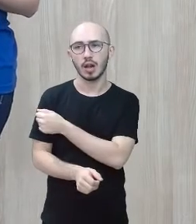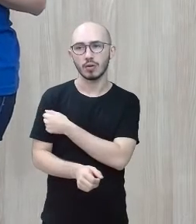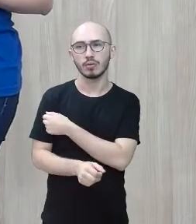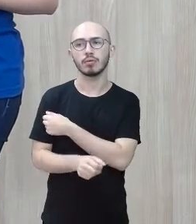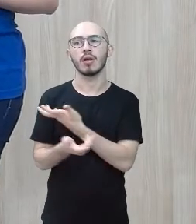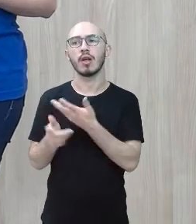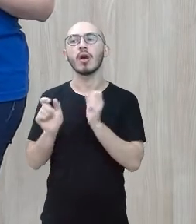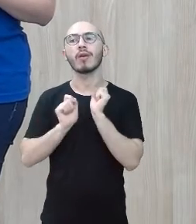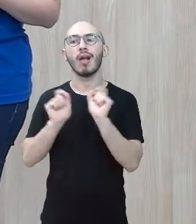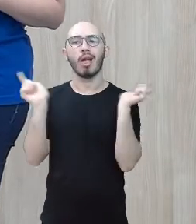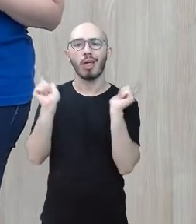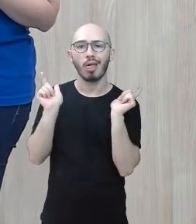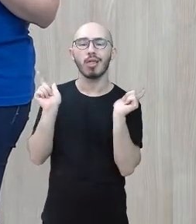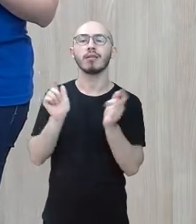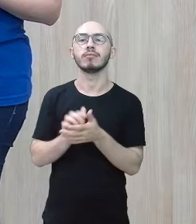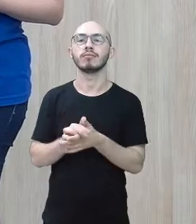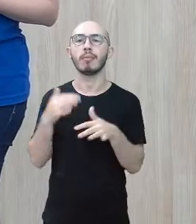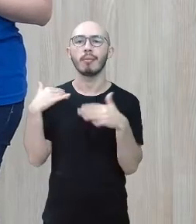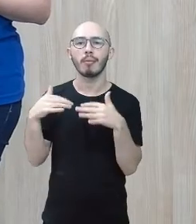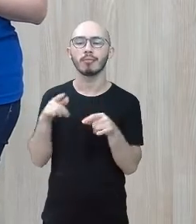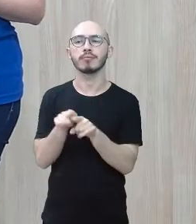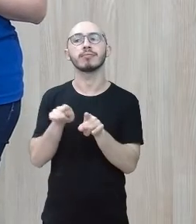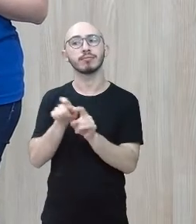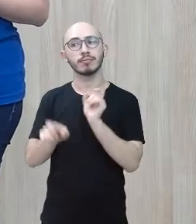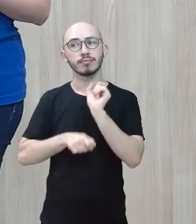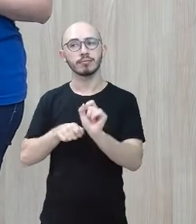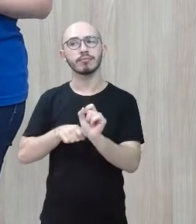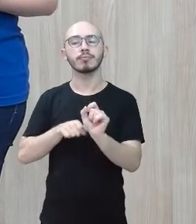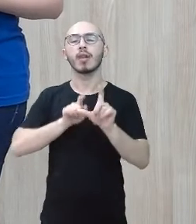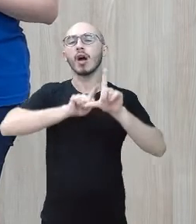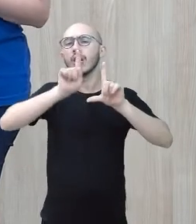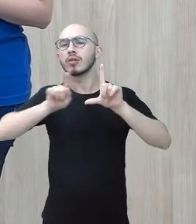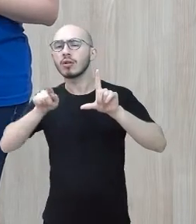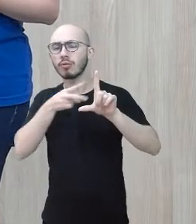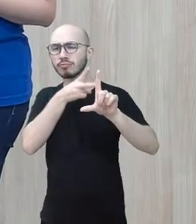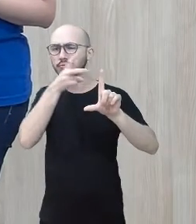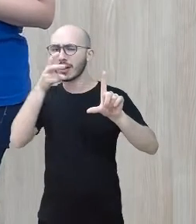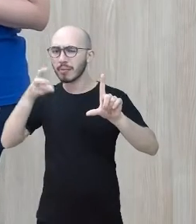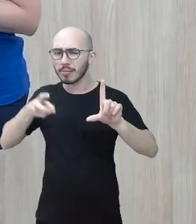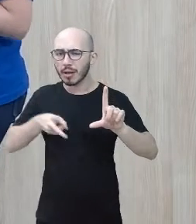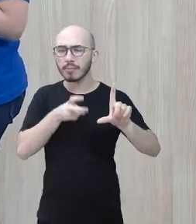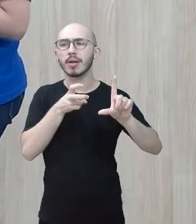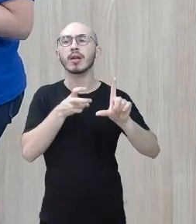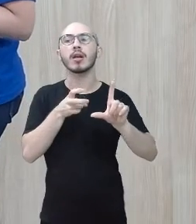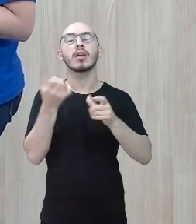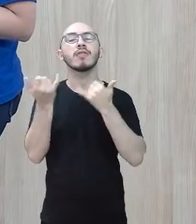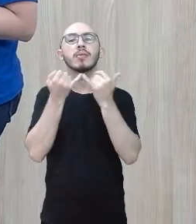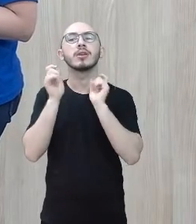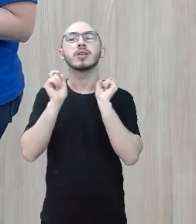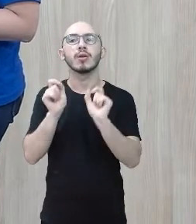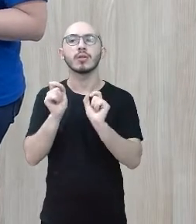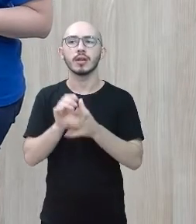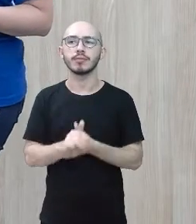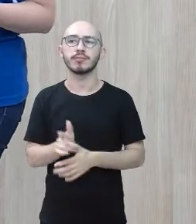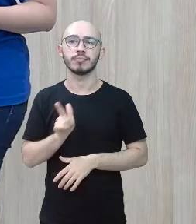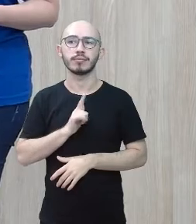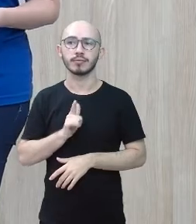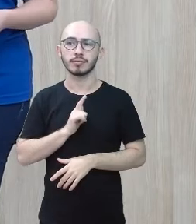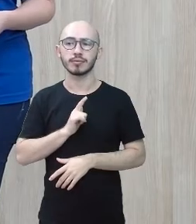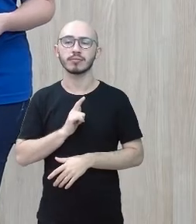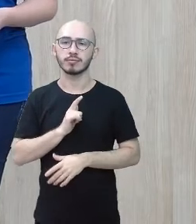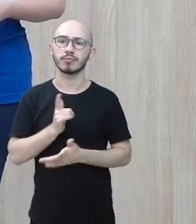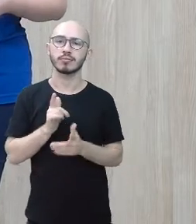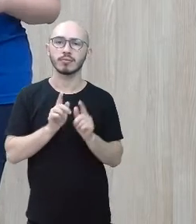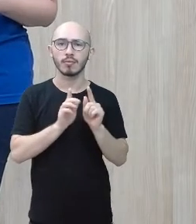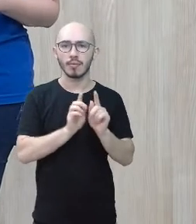gente olha para o gráfico, quais são as indicações que a gente percebe para confeccionar esse gráfico direitinho? A gente tem ali a altura das